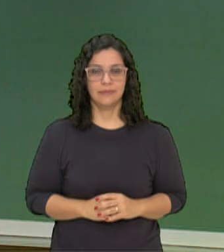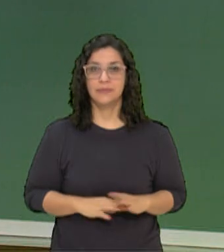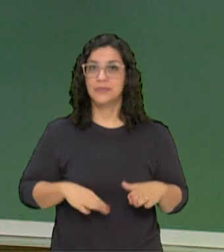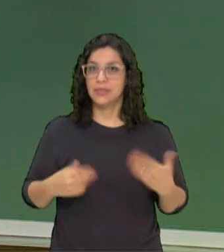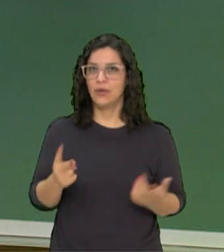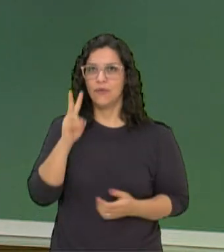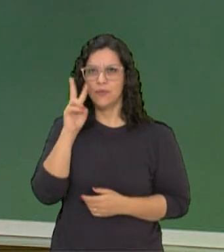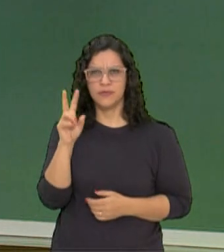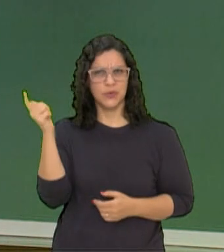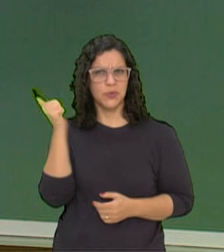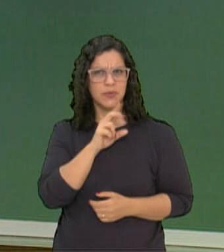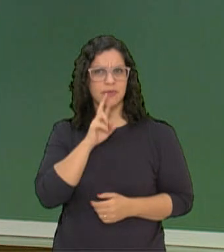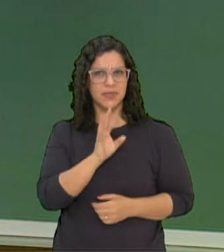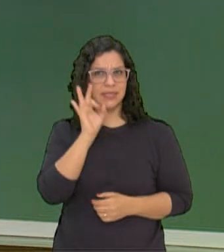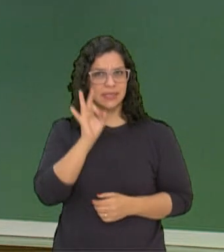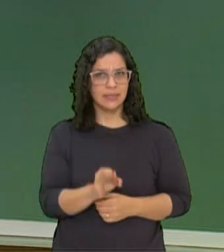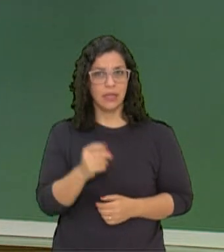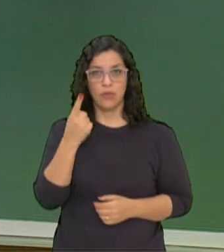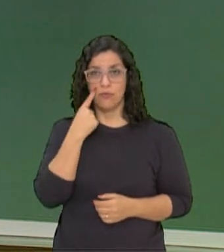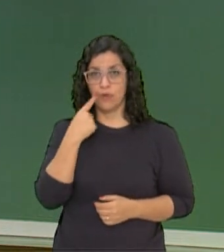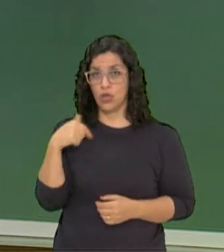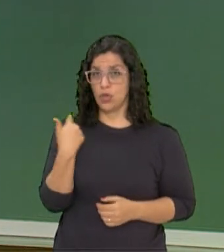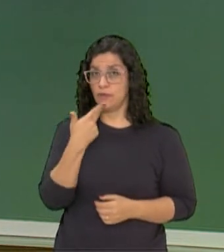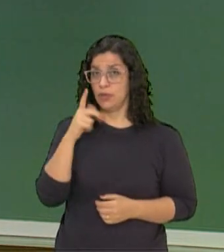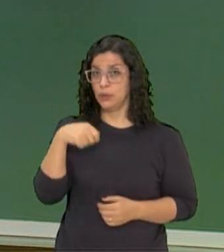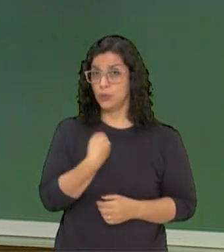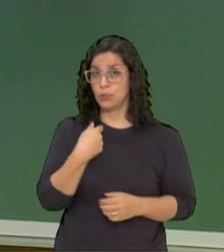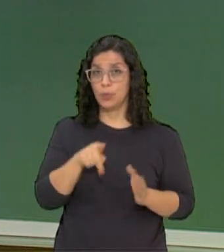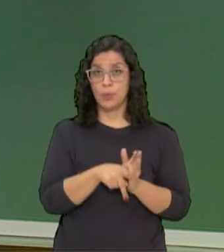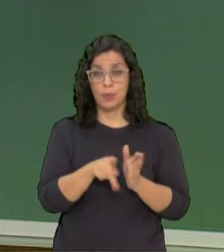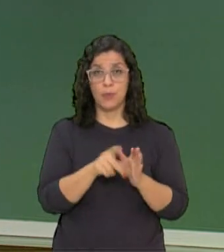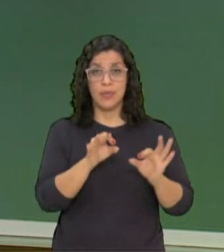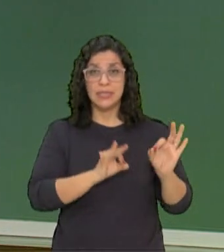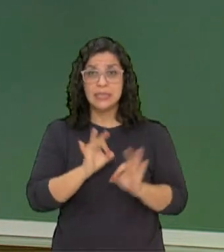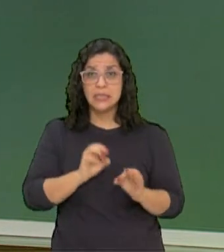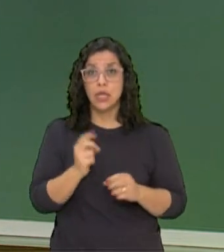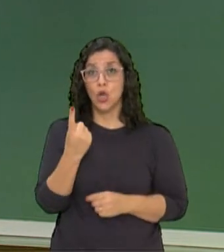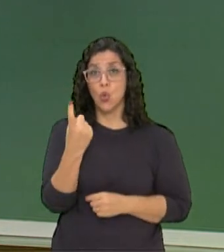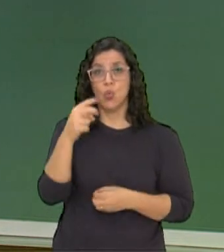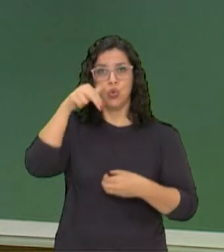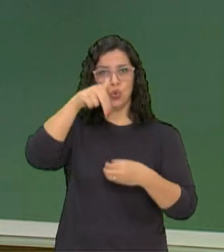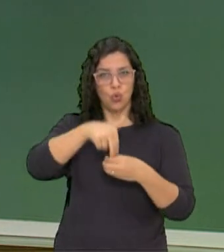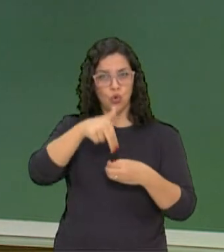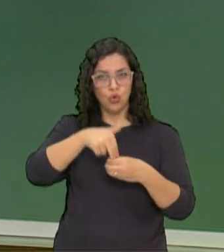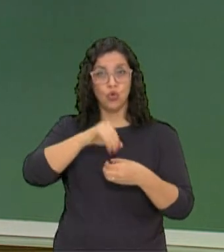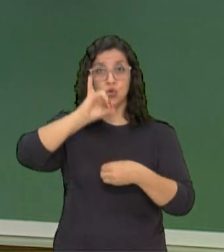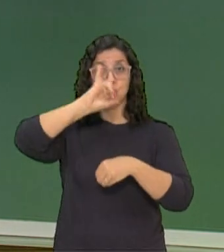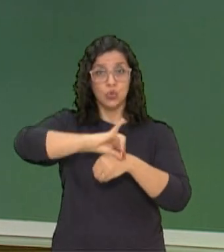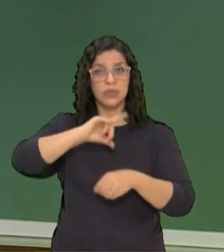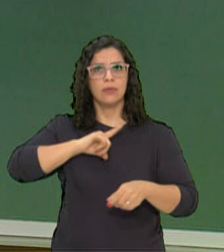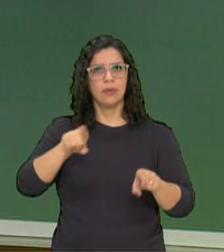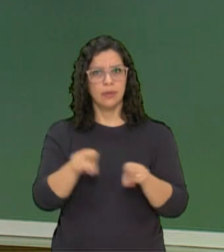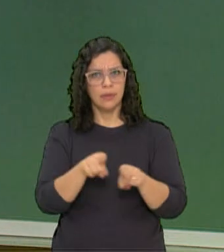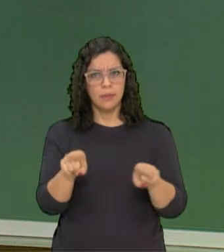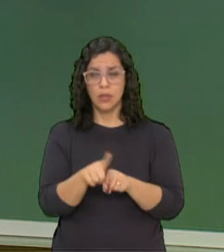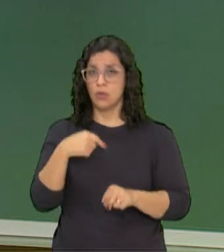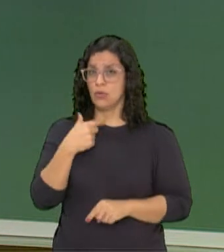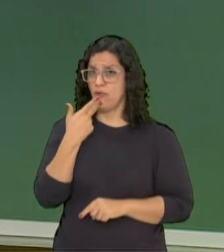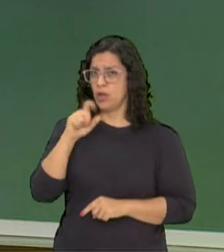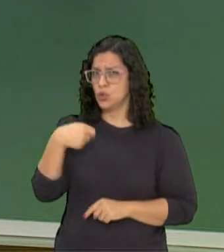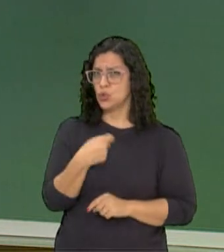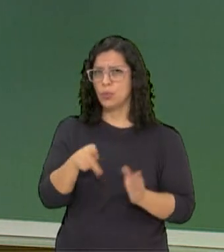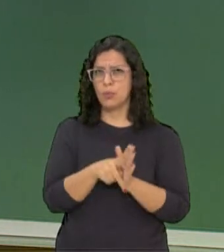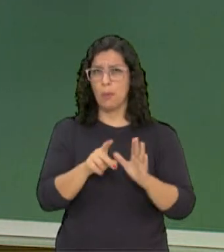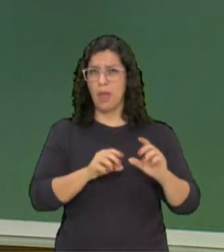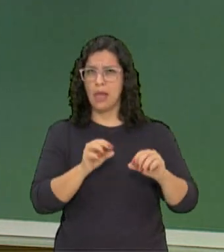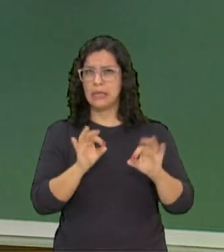Então vamos ver se vocês acertaram lá, pessoal. Veja que a gente está falando de células uninucleadas, né, que possuem núcleos centrais, né? A gente não está falando